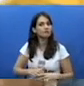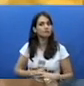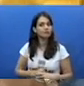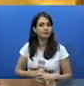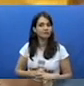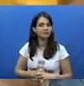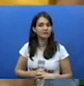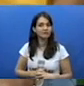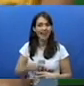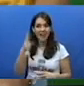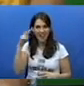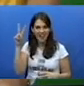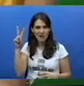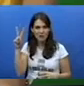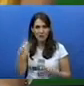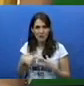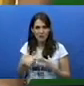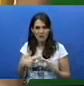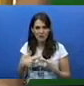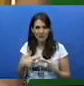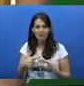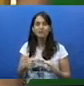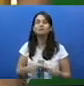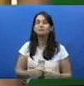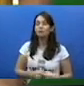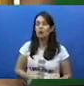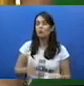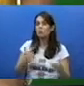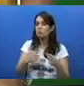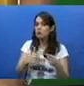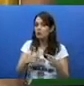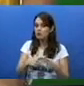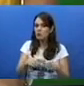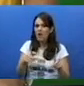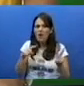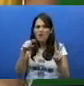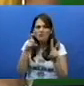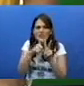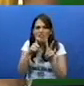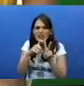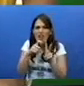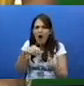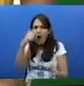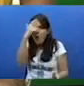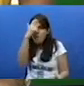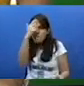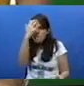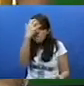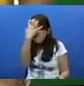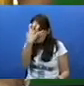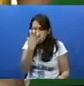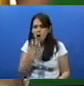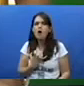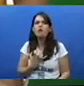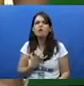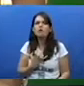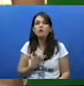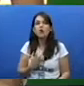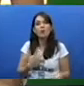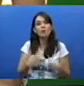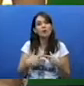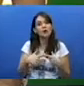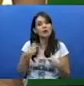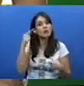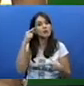que o veterinário tratou mal a garota? Porque ele ficou bravo quando ela falou que o nome do cachorro era sua avó.